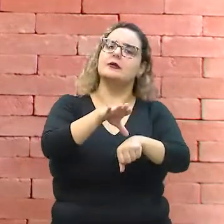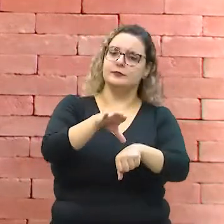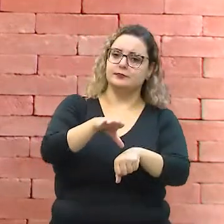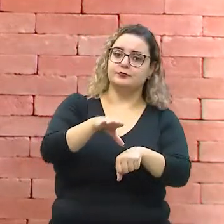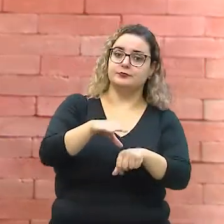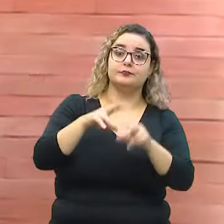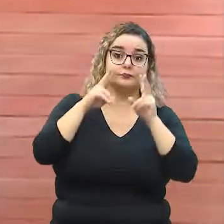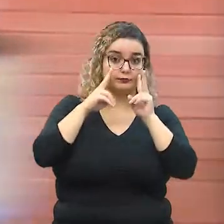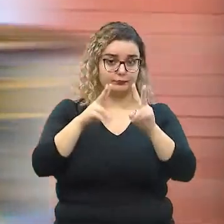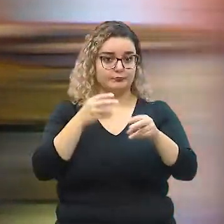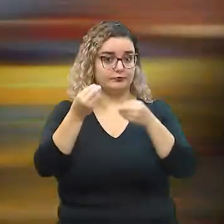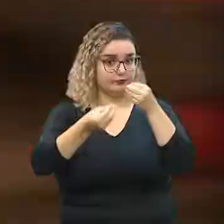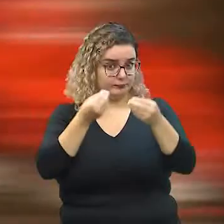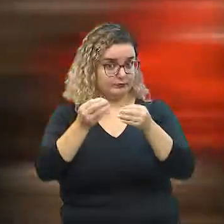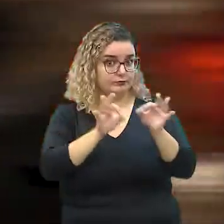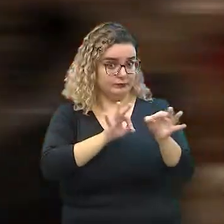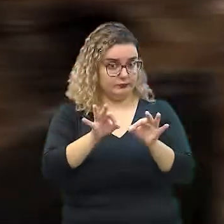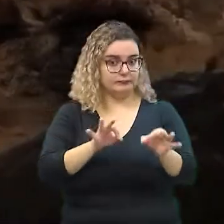o modo de preparo?